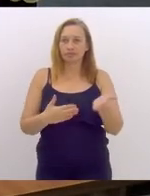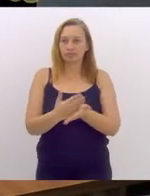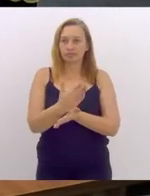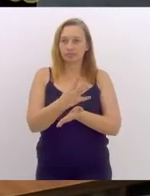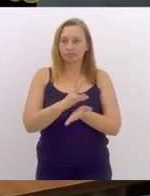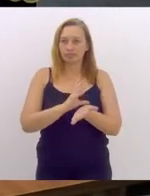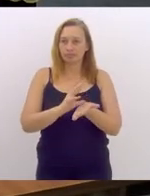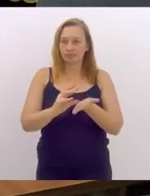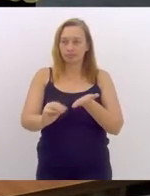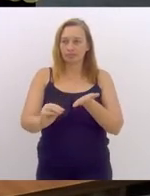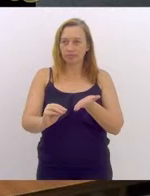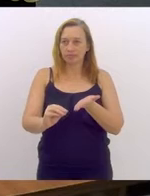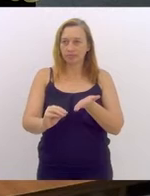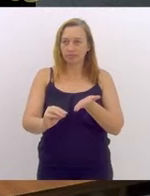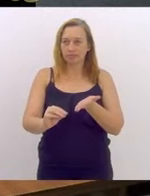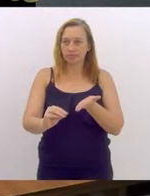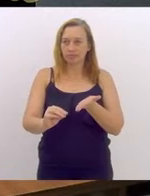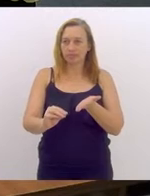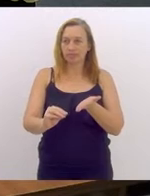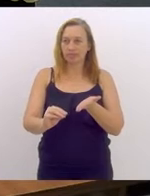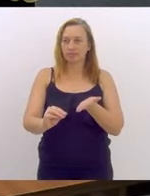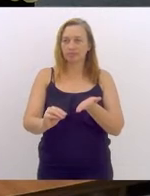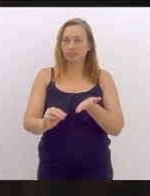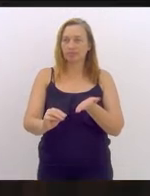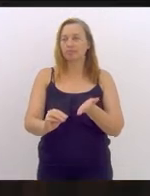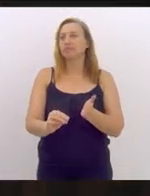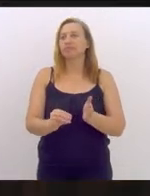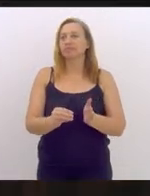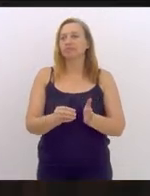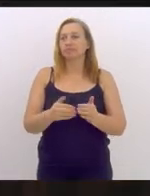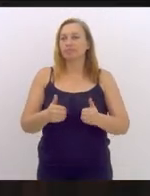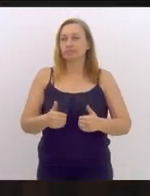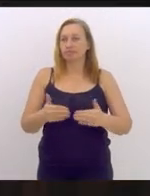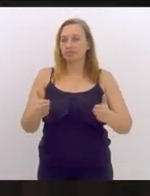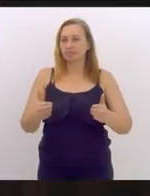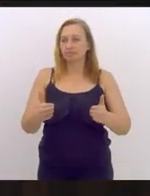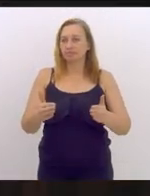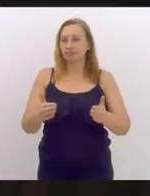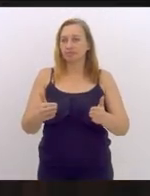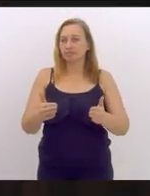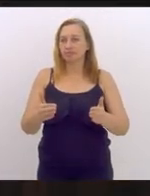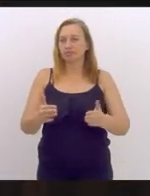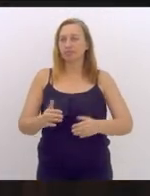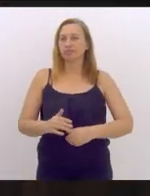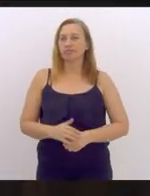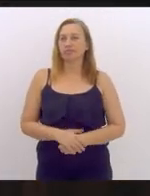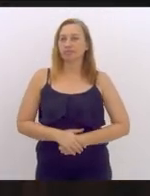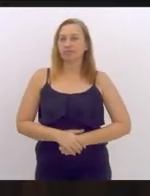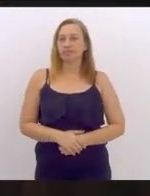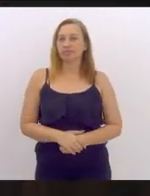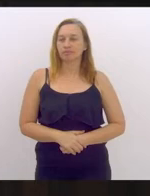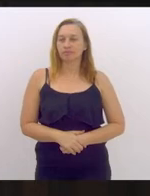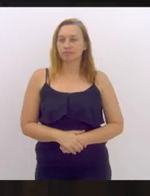lida e aprovada a ata passa-se ao expediente seguinte